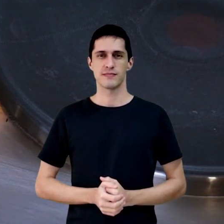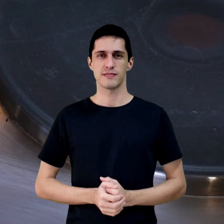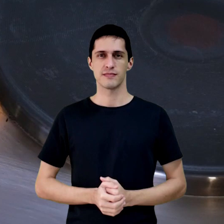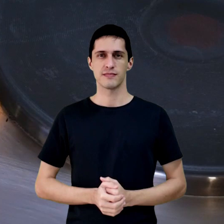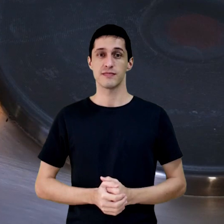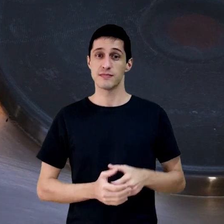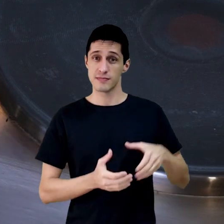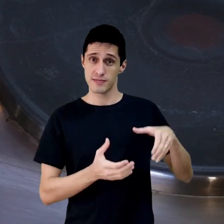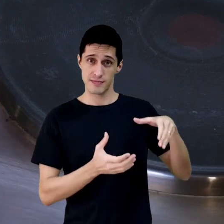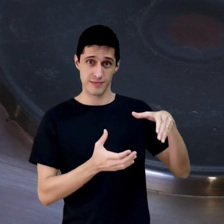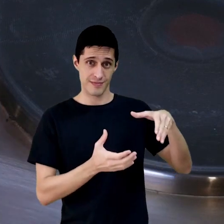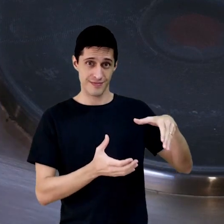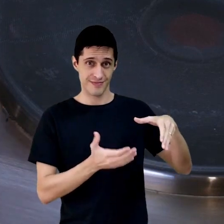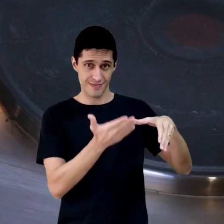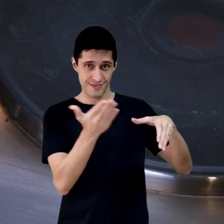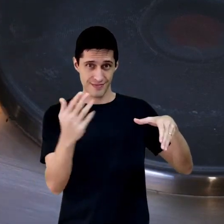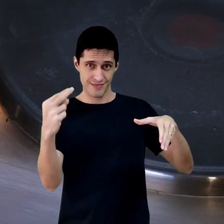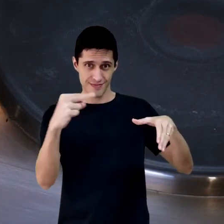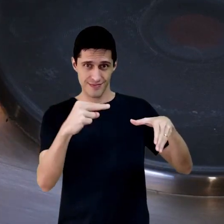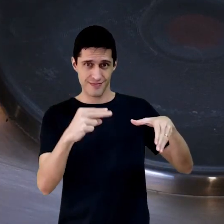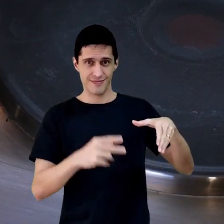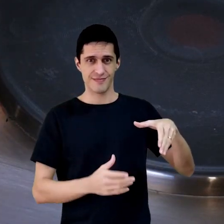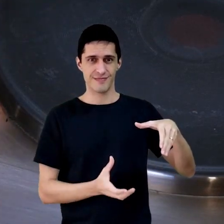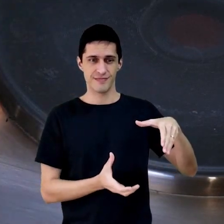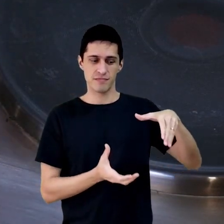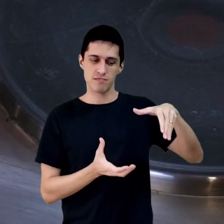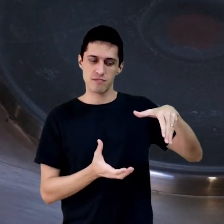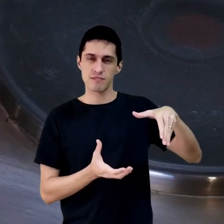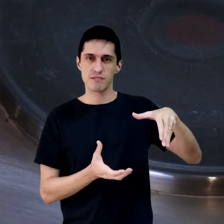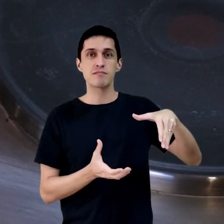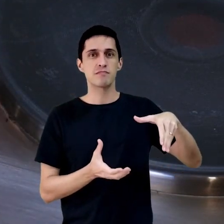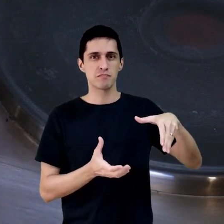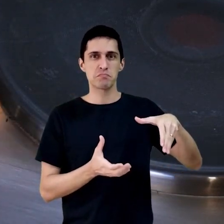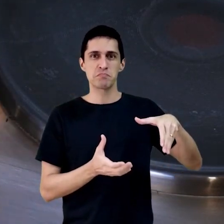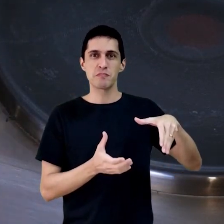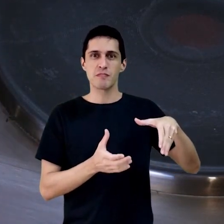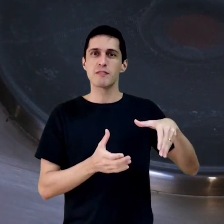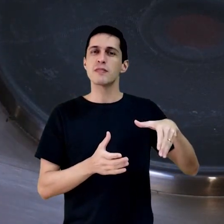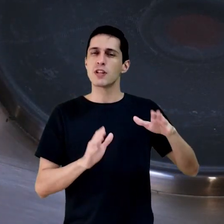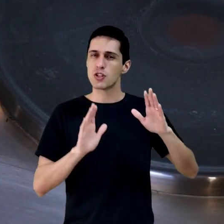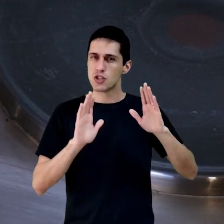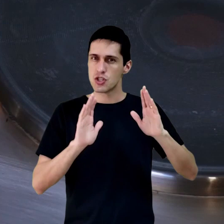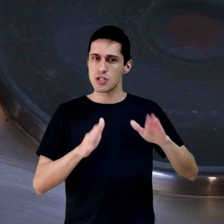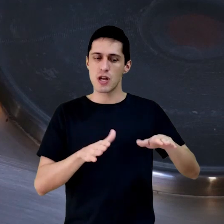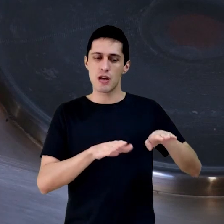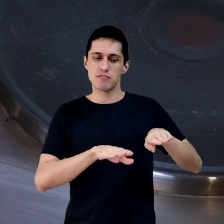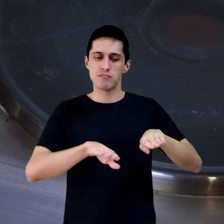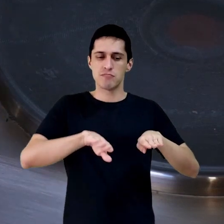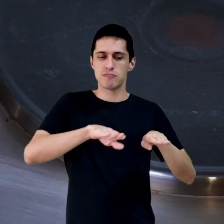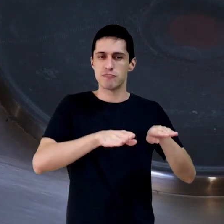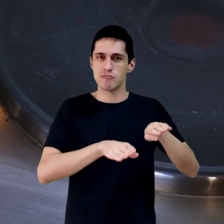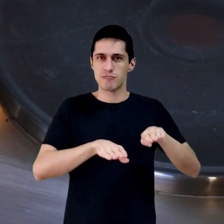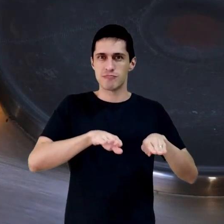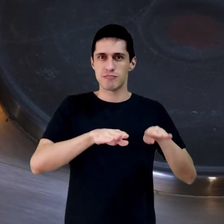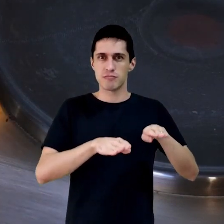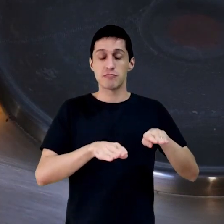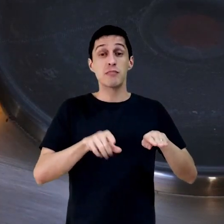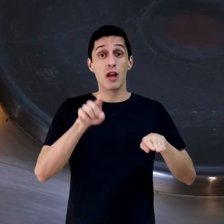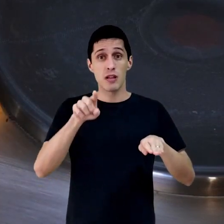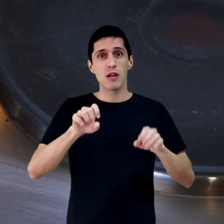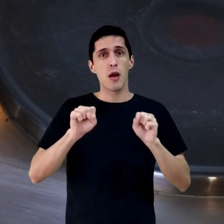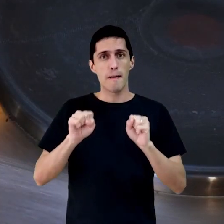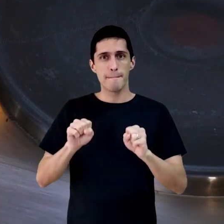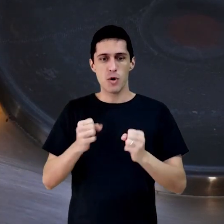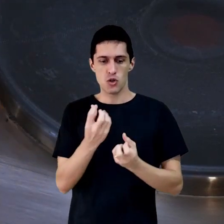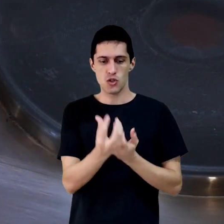Mostrar aqui, ó, para vocês, ó. Fez o ponto de calda. Fez esse ponto, e aí já pode desligar